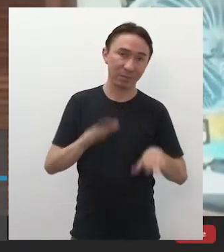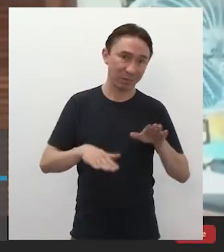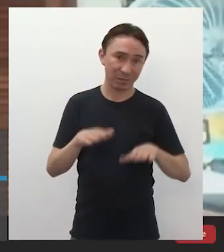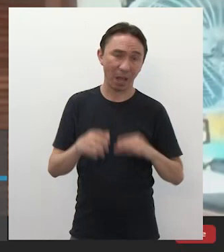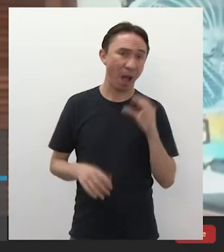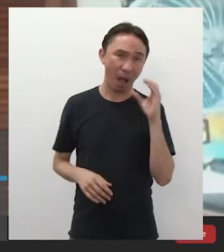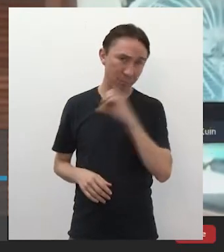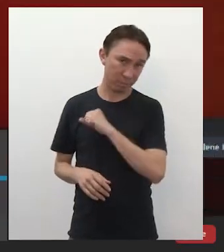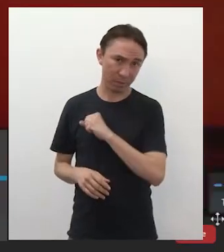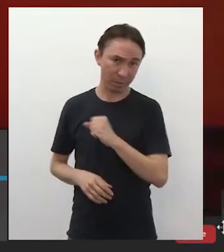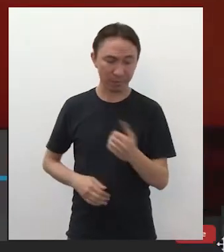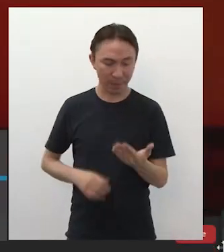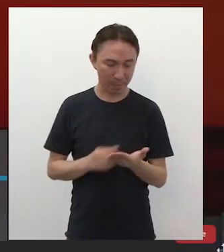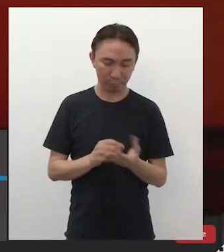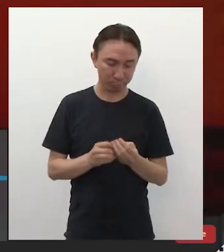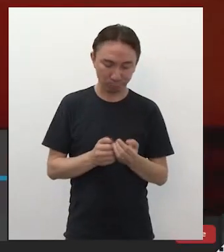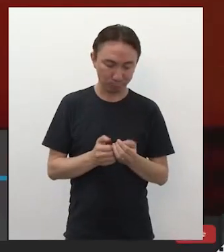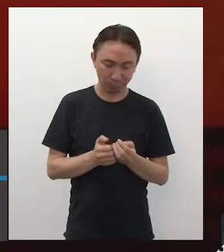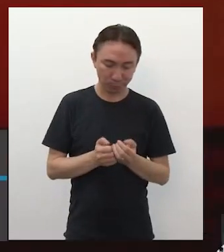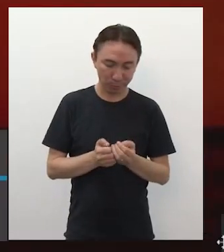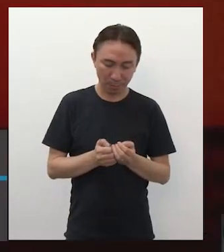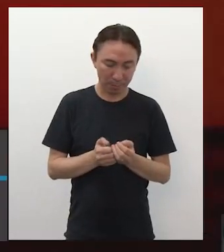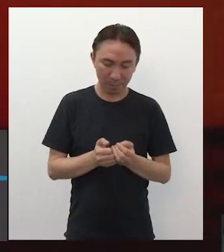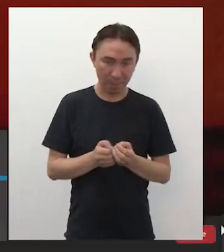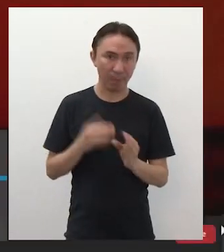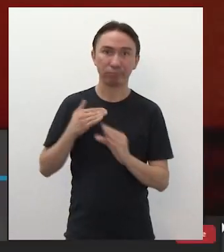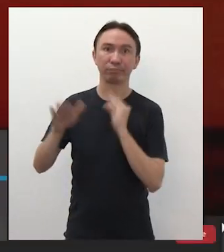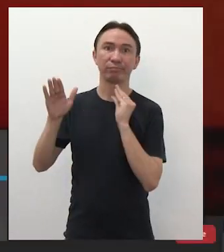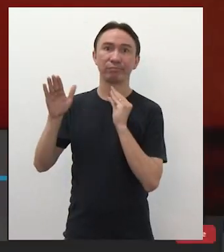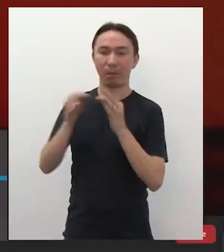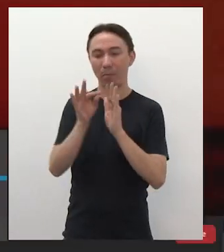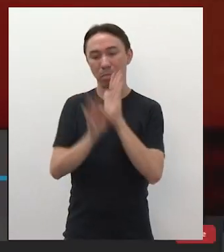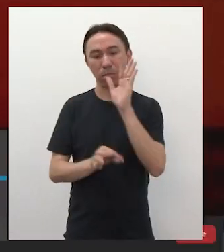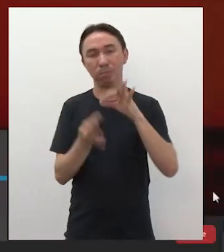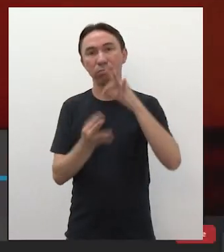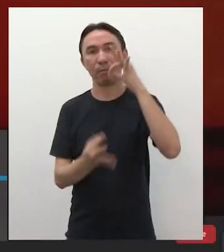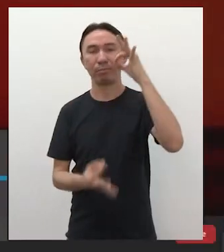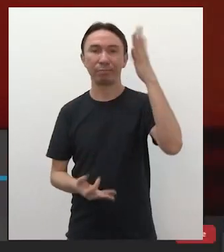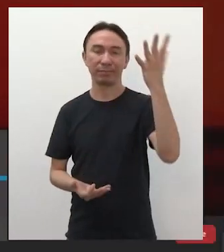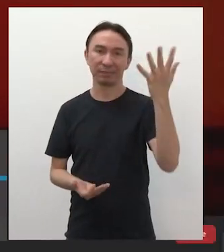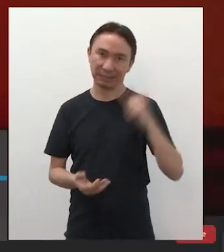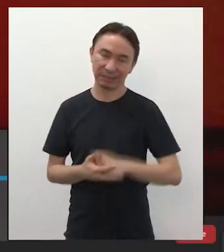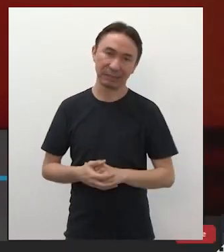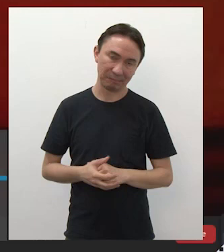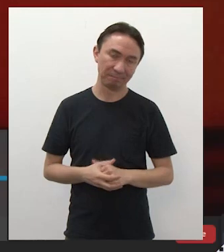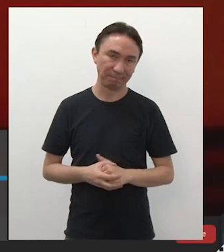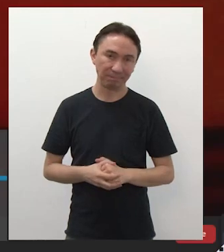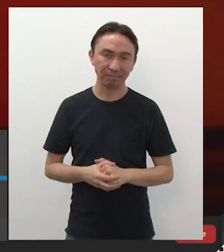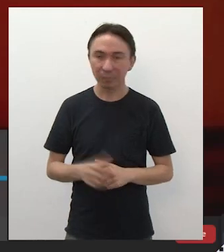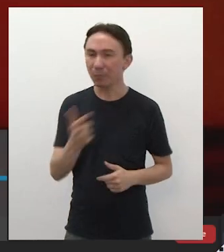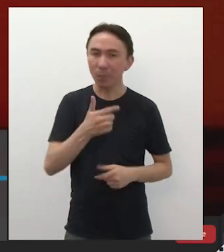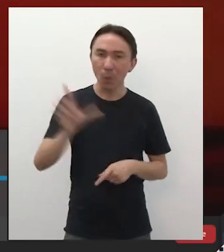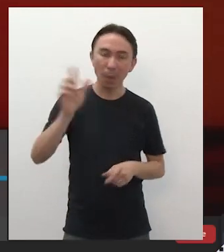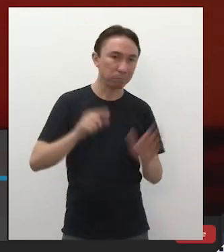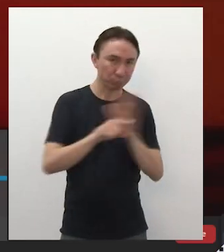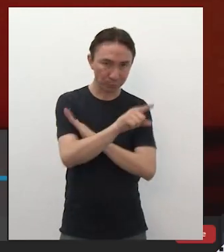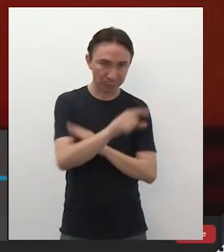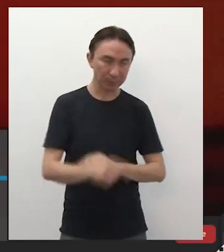né? É verdade. Temos aqui uma outra pergunta, que é a seguinte, pede para você comentar,